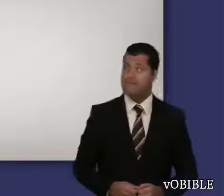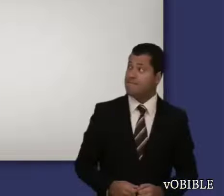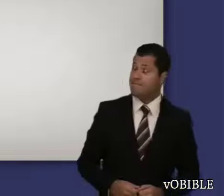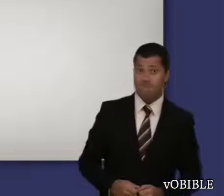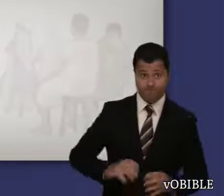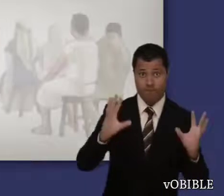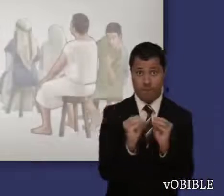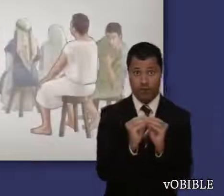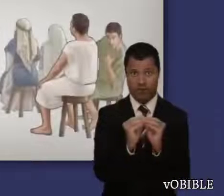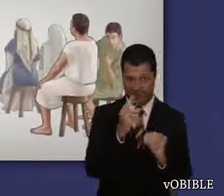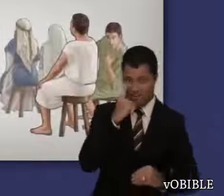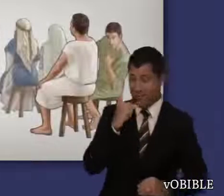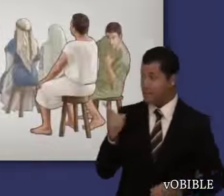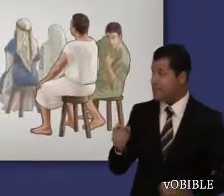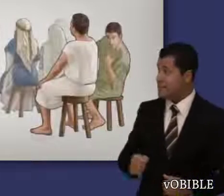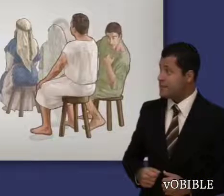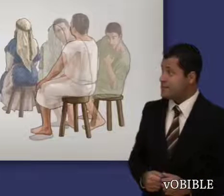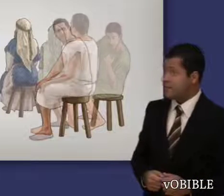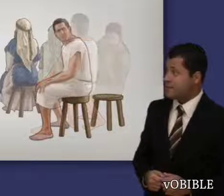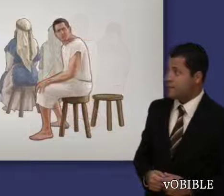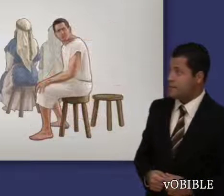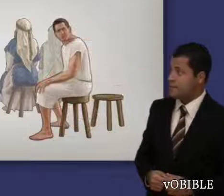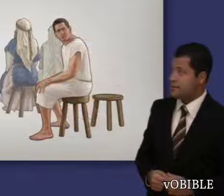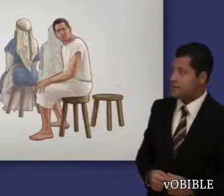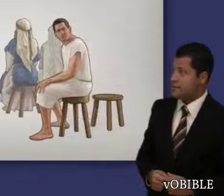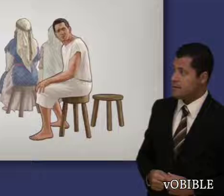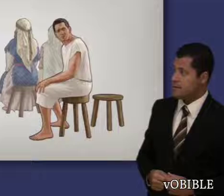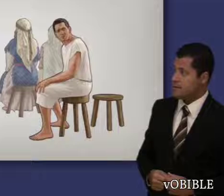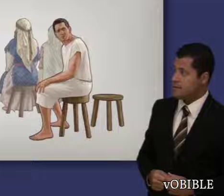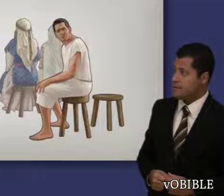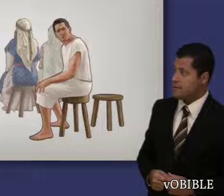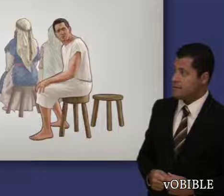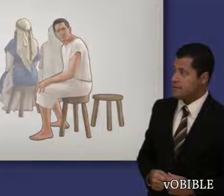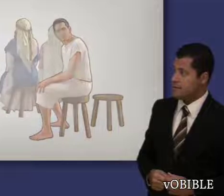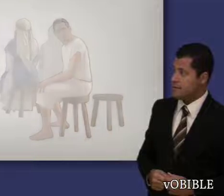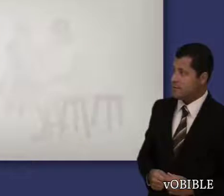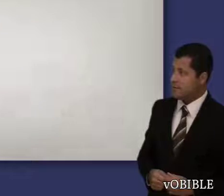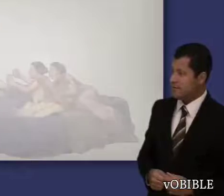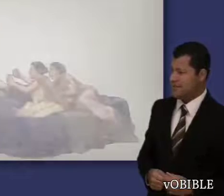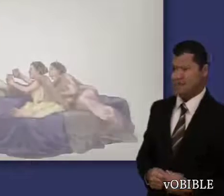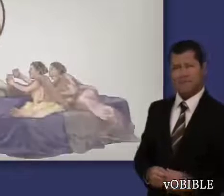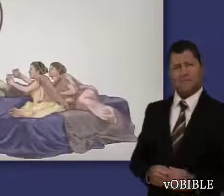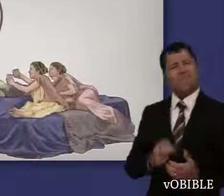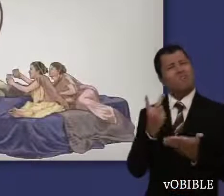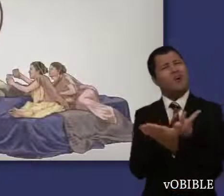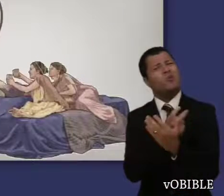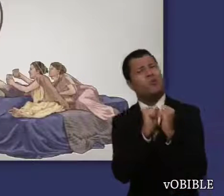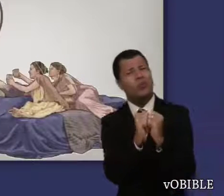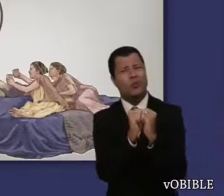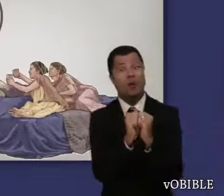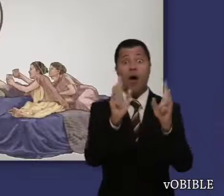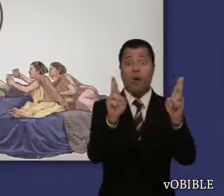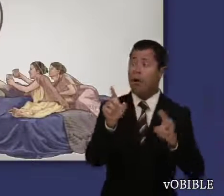O capítulo 6 explica que uma amizade entre um cristão de verdade e alguém que não serve a Jeová é um jugo desigual.